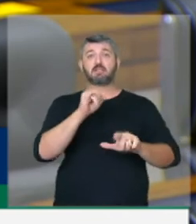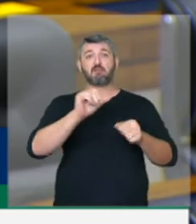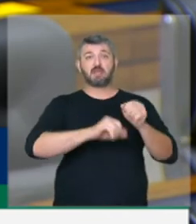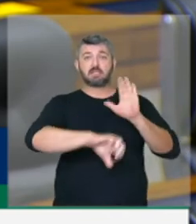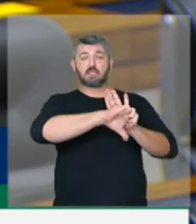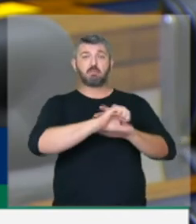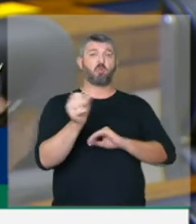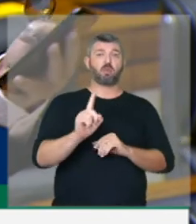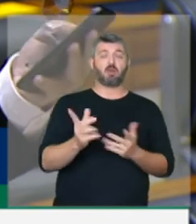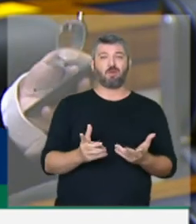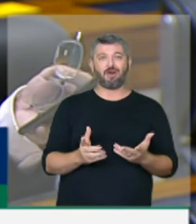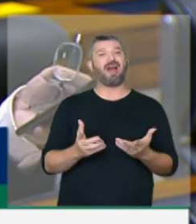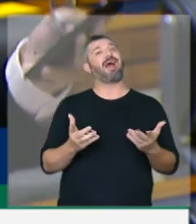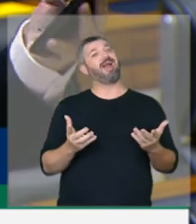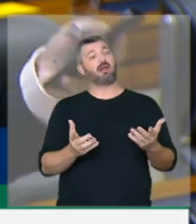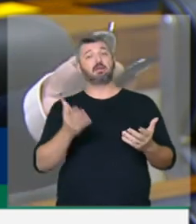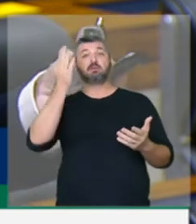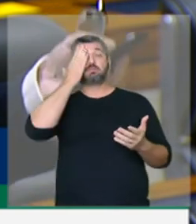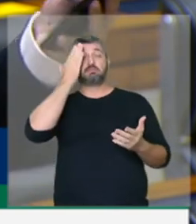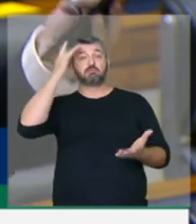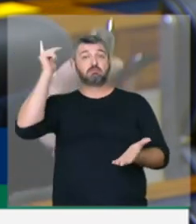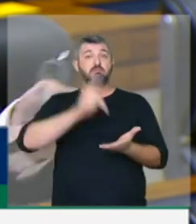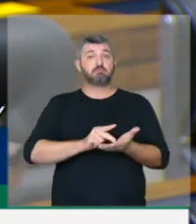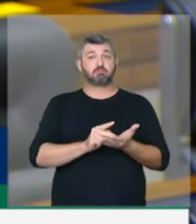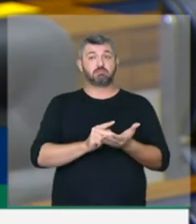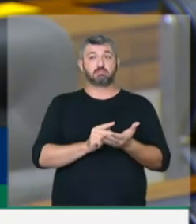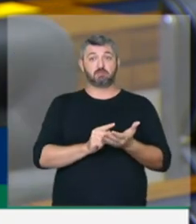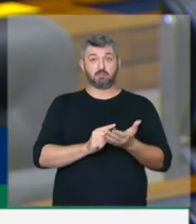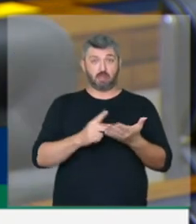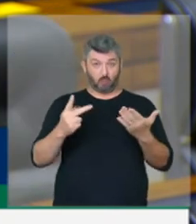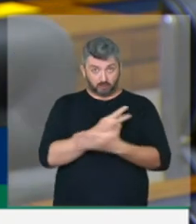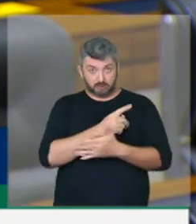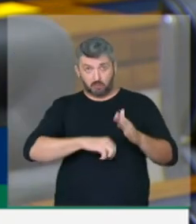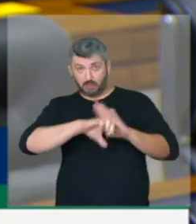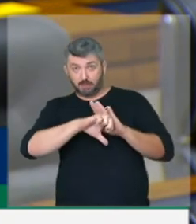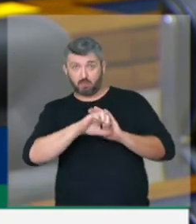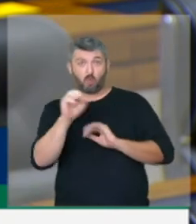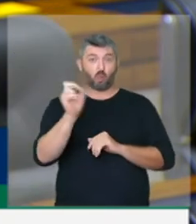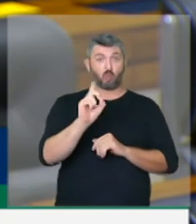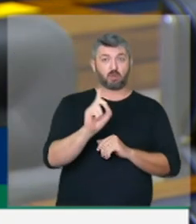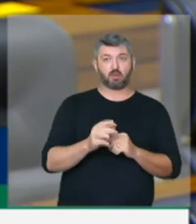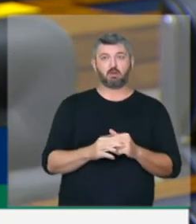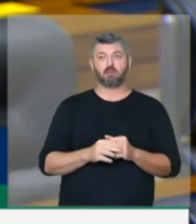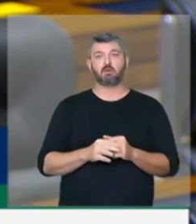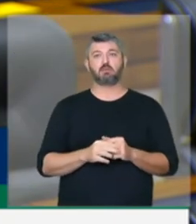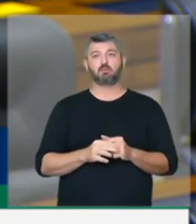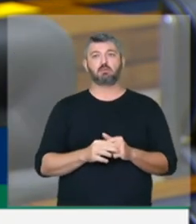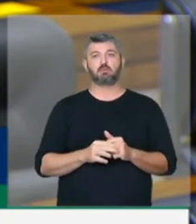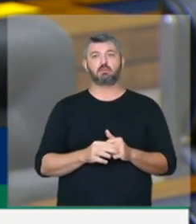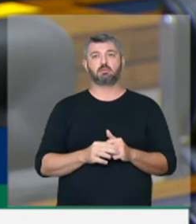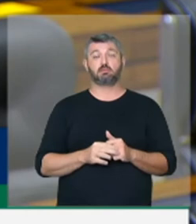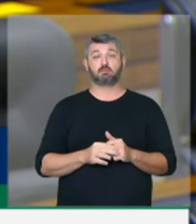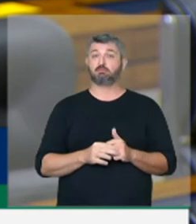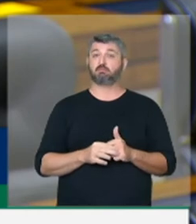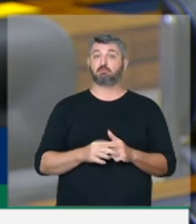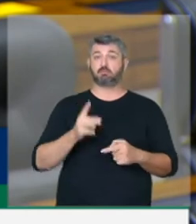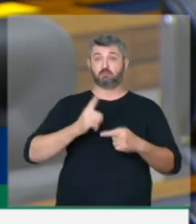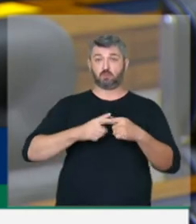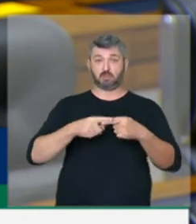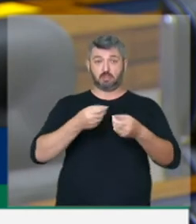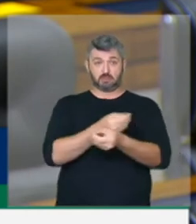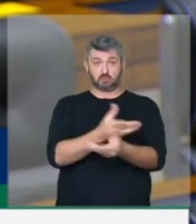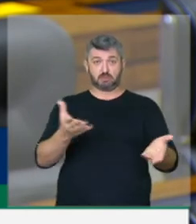cometeu, para que nós possamos saber se de fato eles ocorreram ou não. Na medida em que a matéria não foi